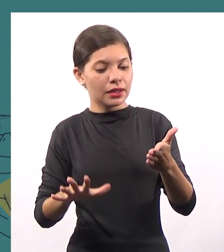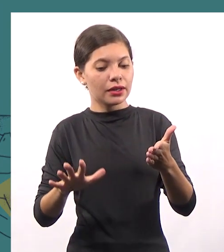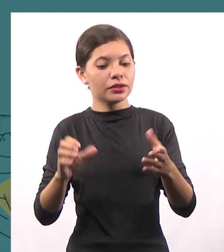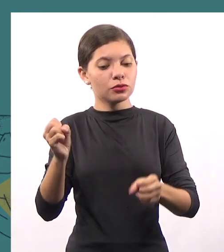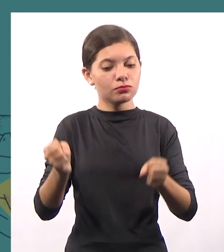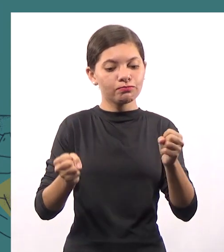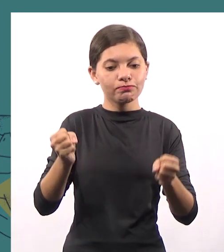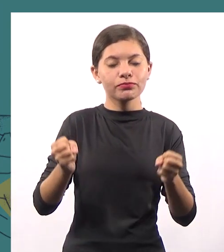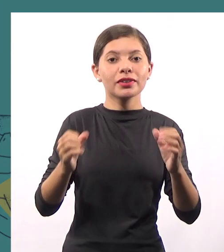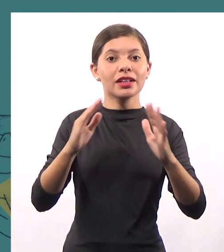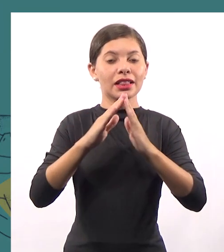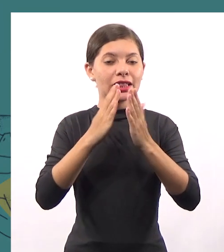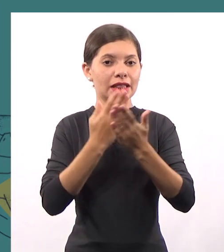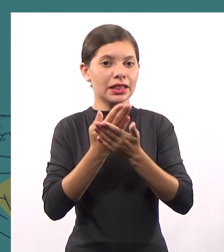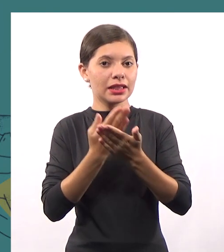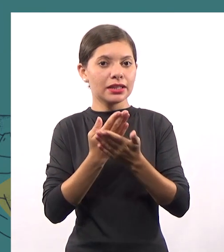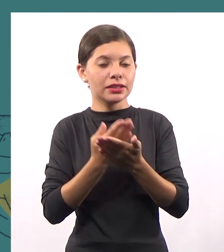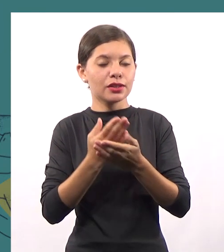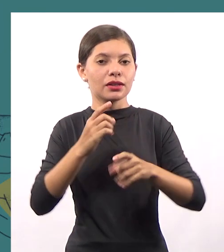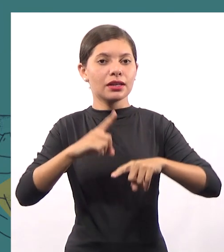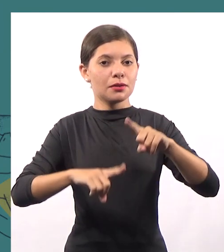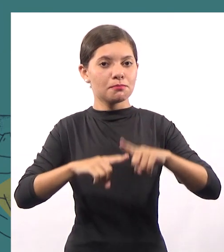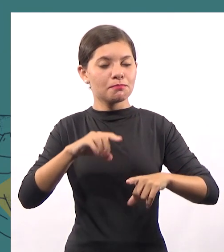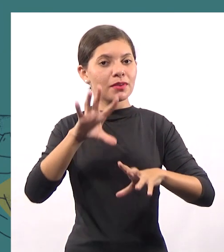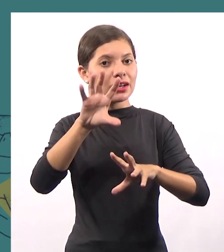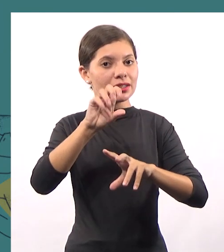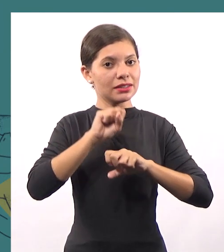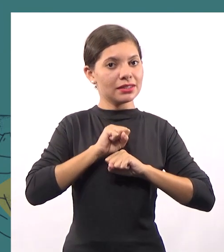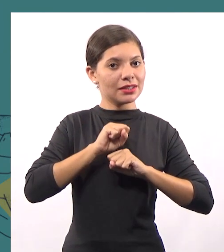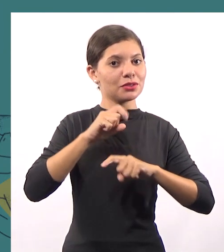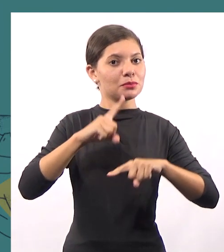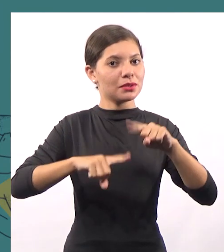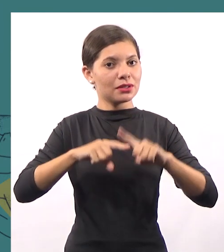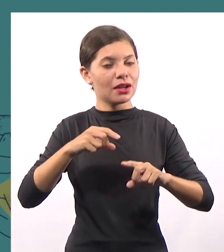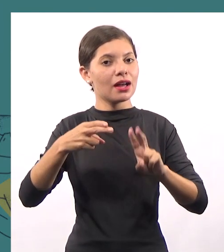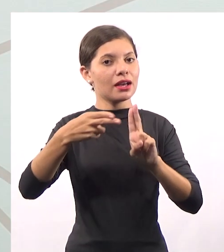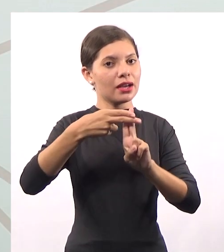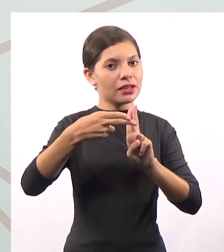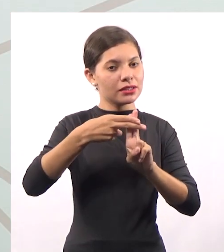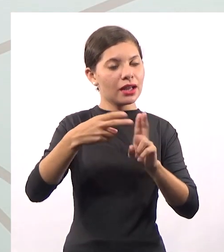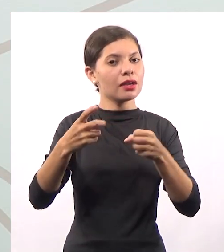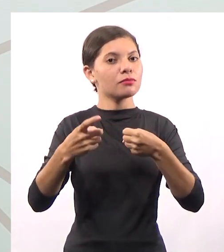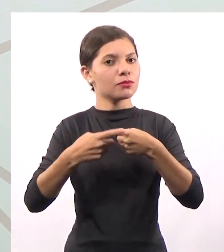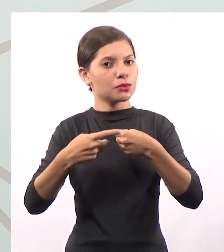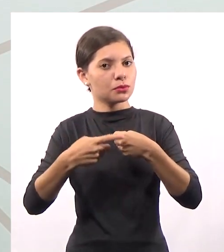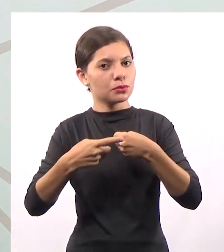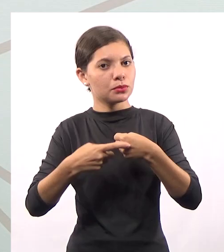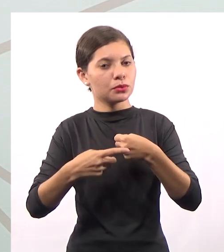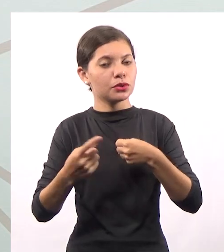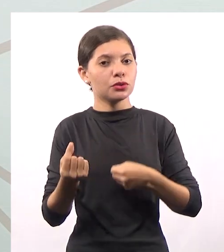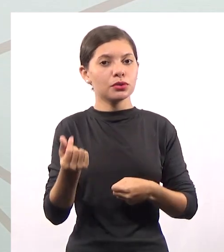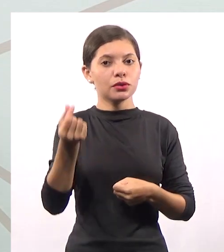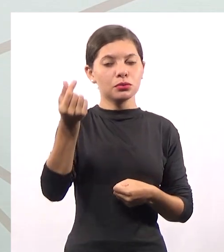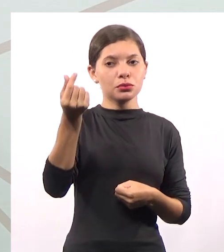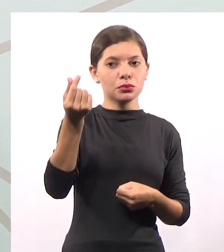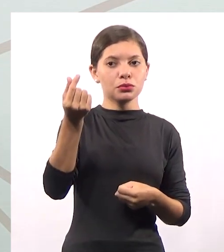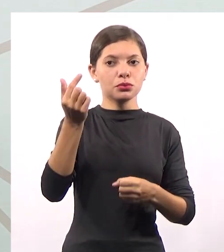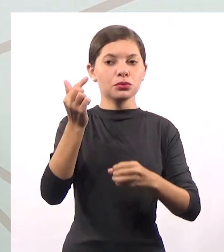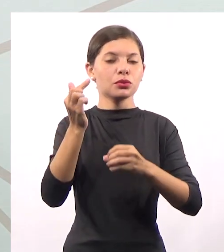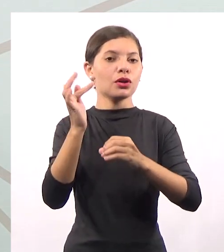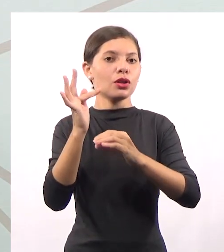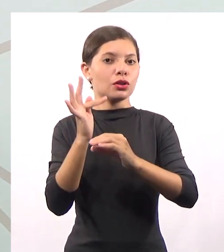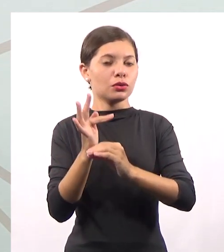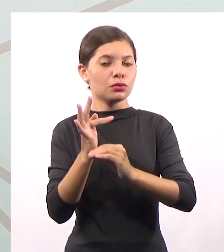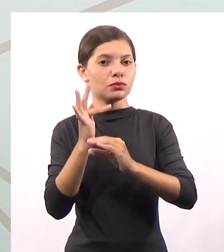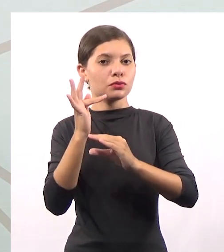no transporte escolar e na aquisição de material. Então, olha, hashtag a gente curte isso, os recursos do